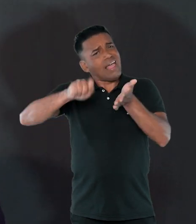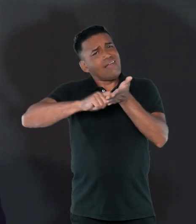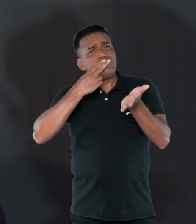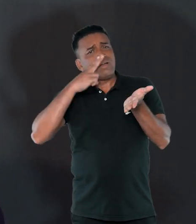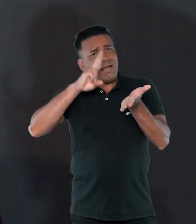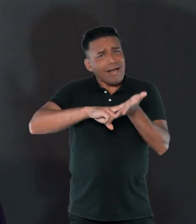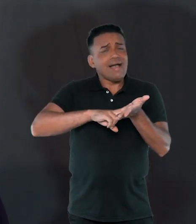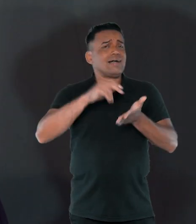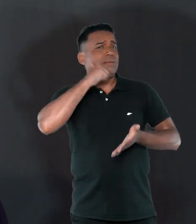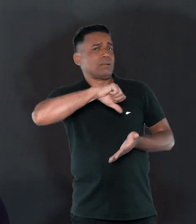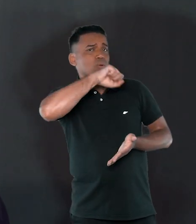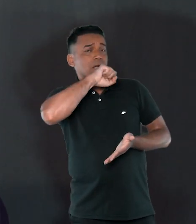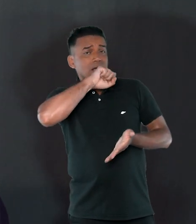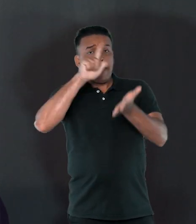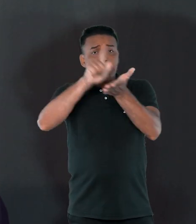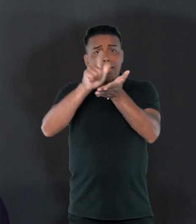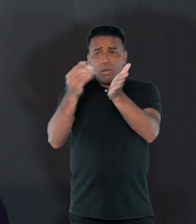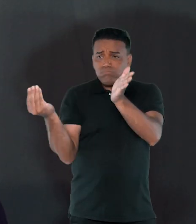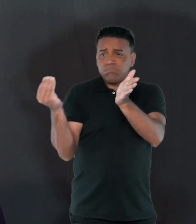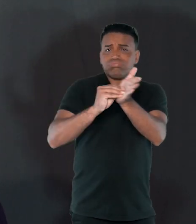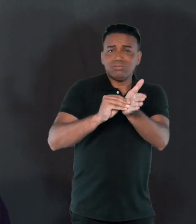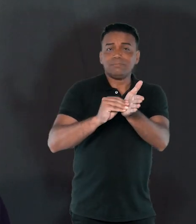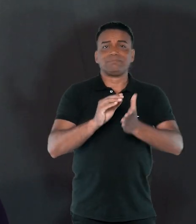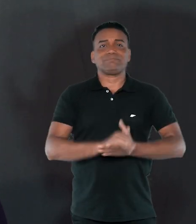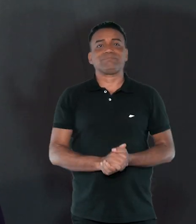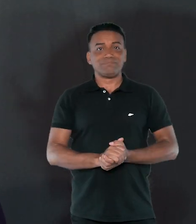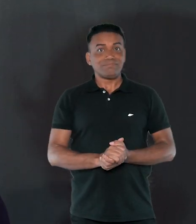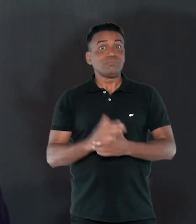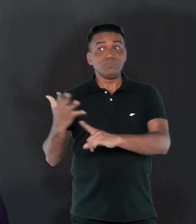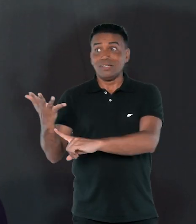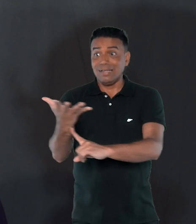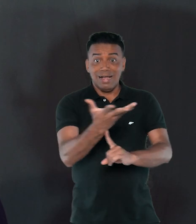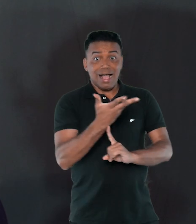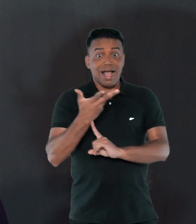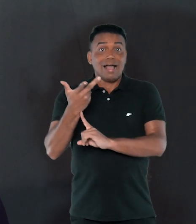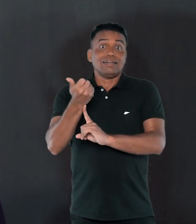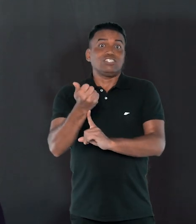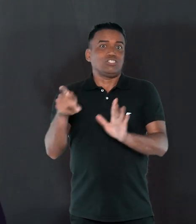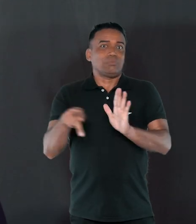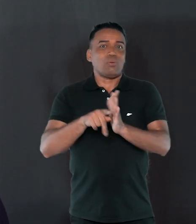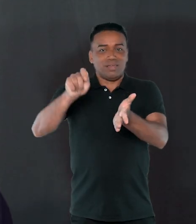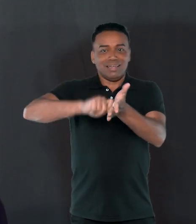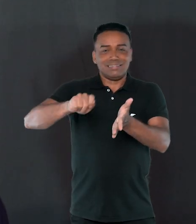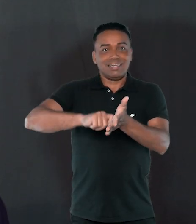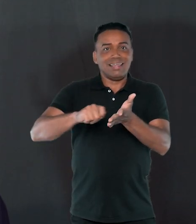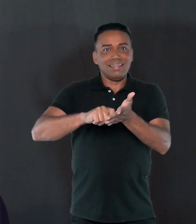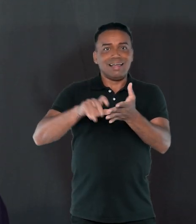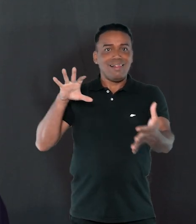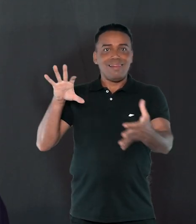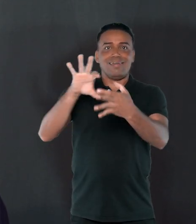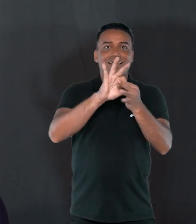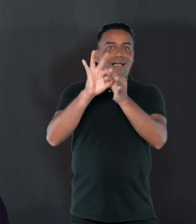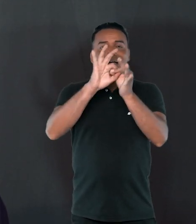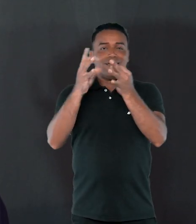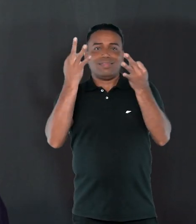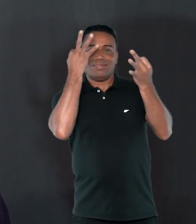escreve, coloca isso no papel, né? É a arte da da escrita terapêutica mesmo,